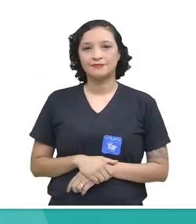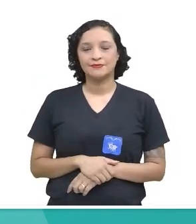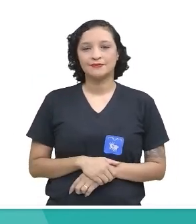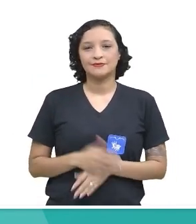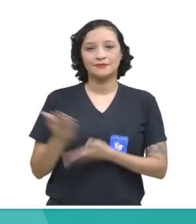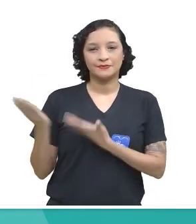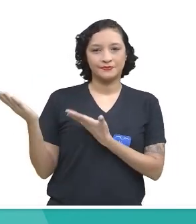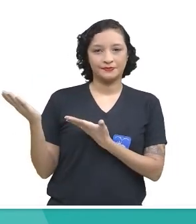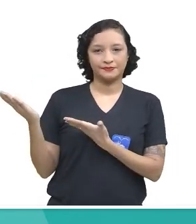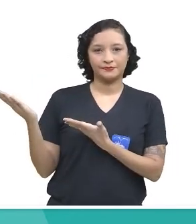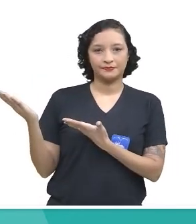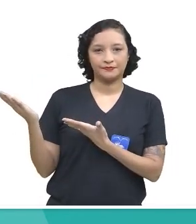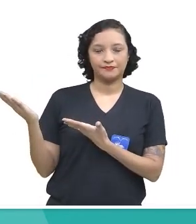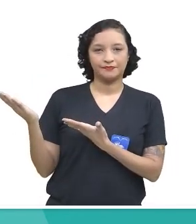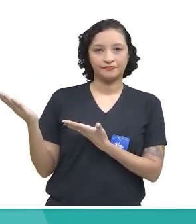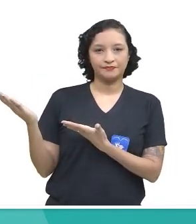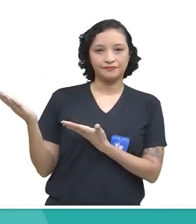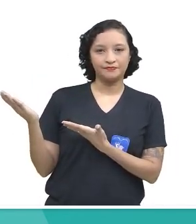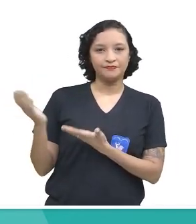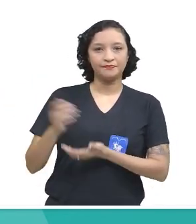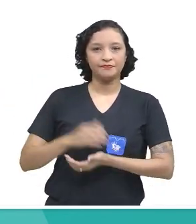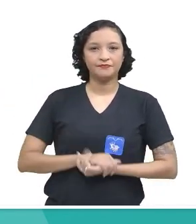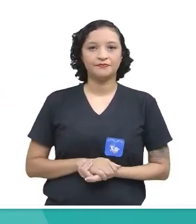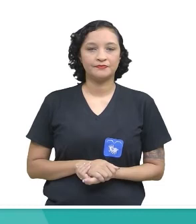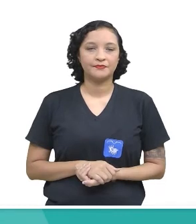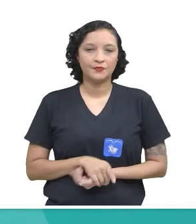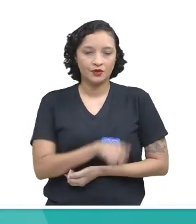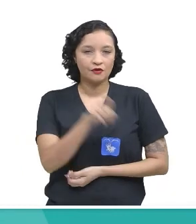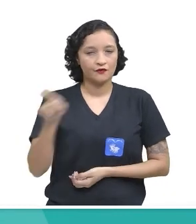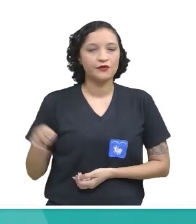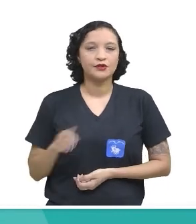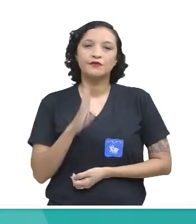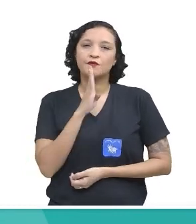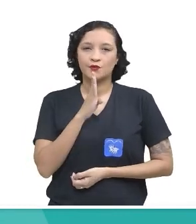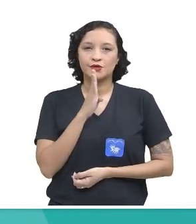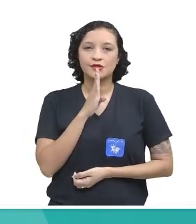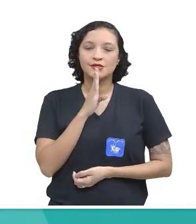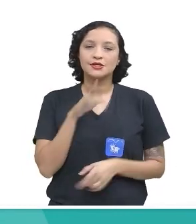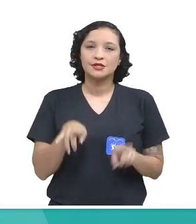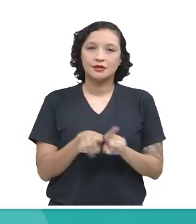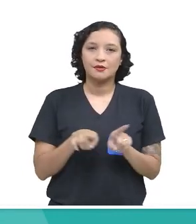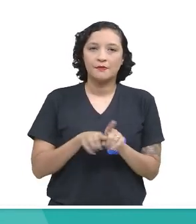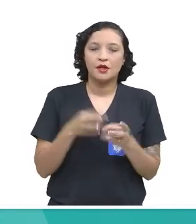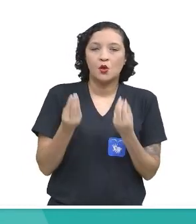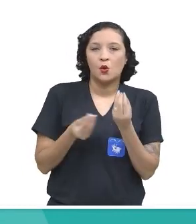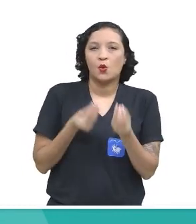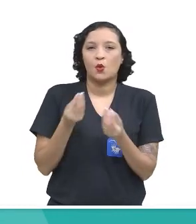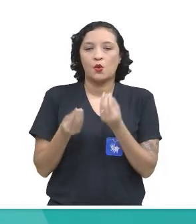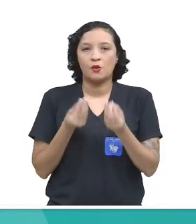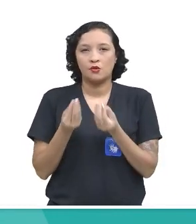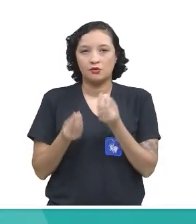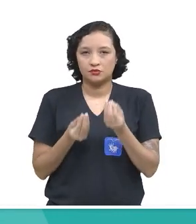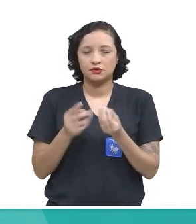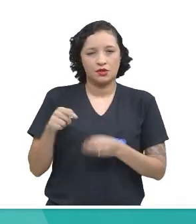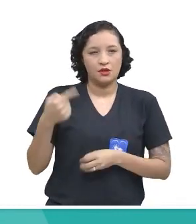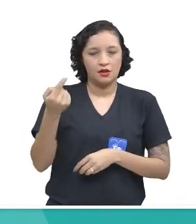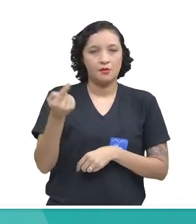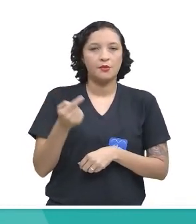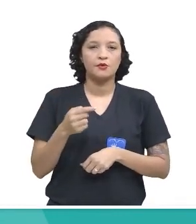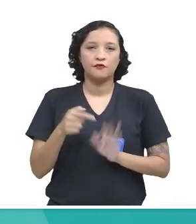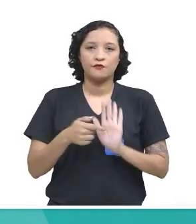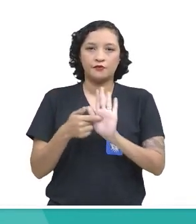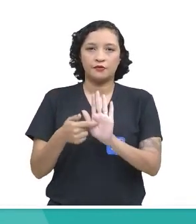nossa ciranda, que vocês também terão a oportunidade de ver como ela é dançada daqui a pouquinho.